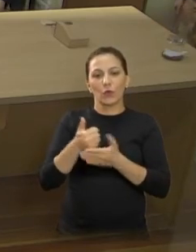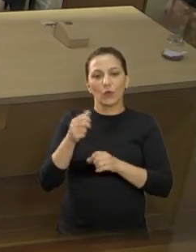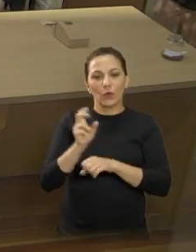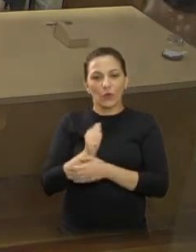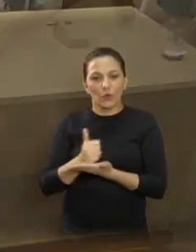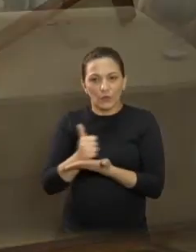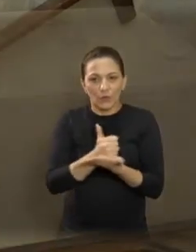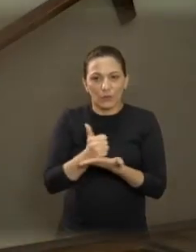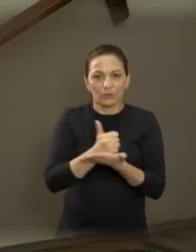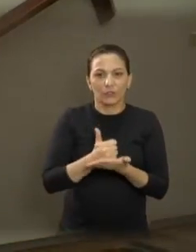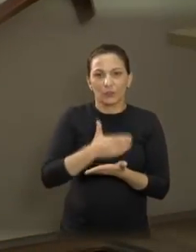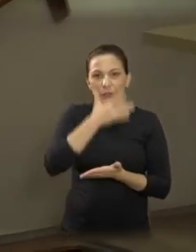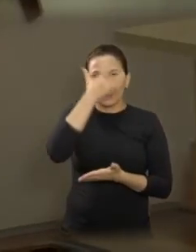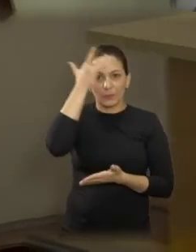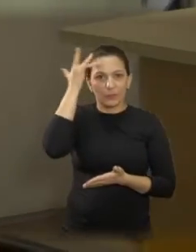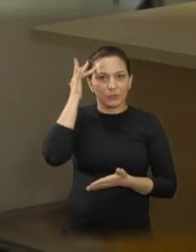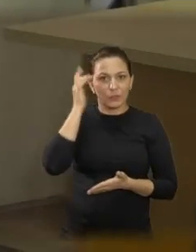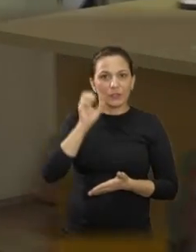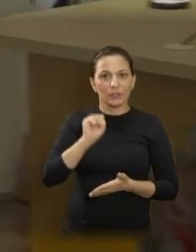Lee.